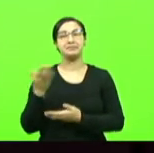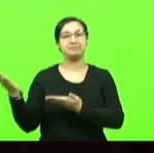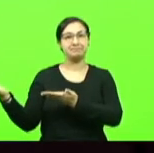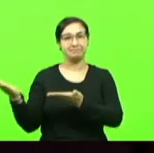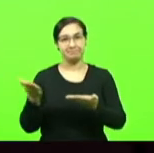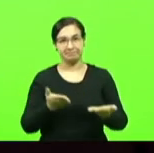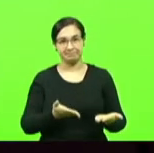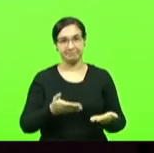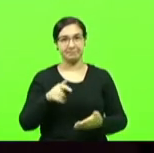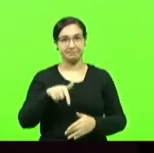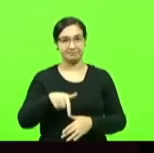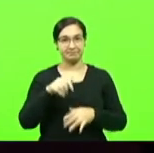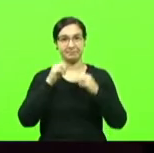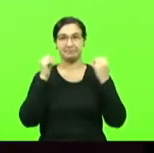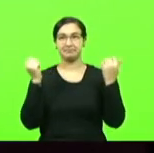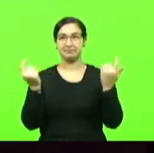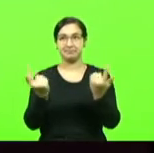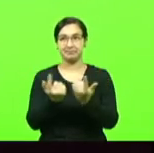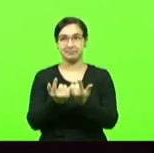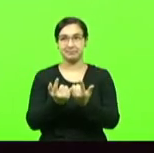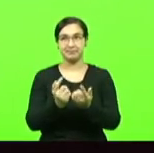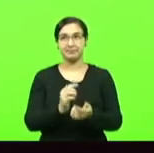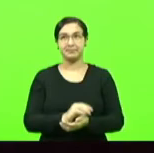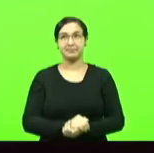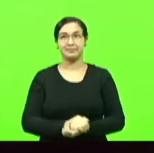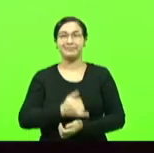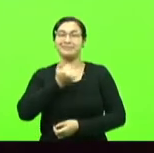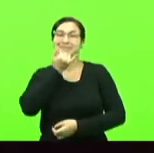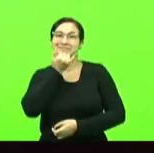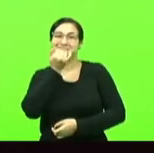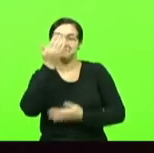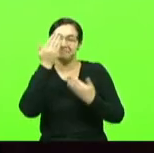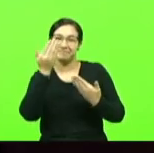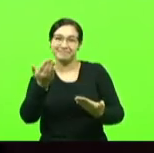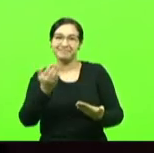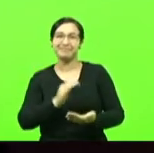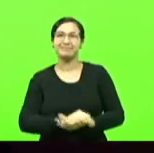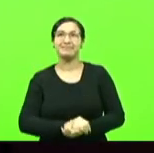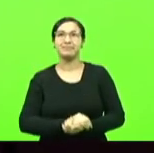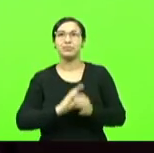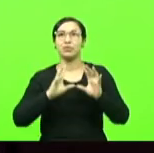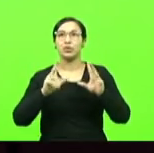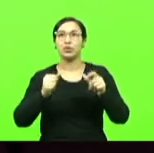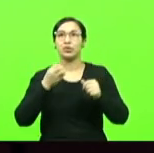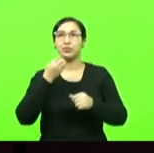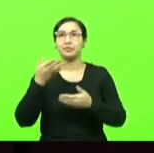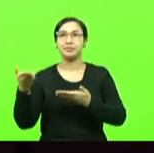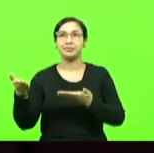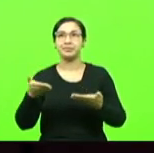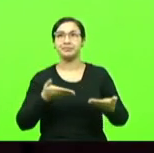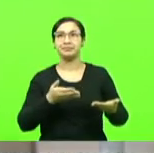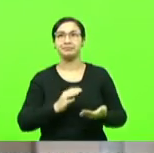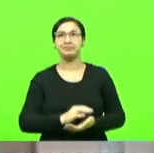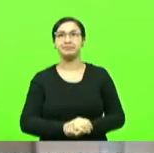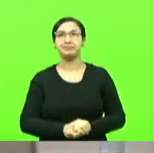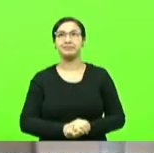boas-vindas a esse parlamento. Desculpa, obrigado, presidente. Sejam todos bem-vindos a esta